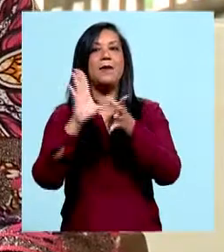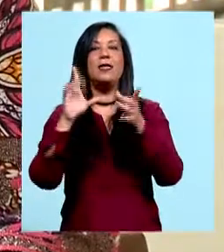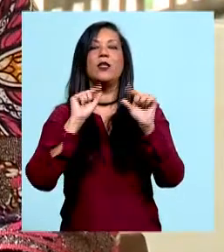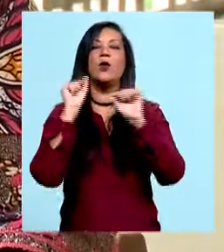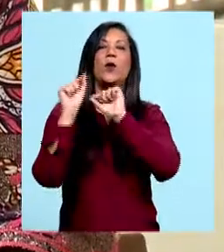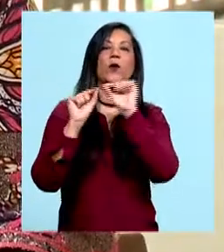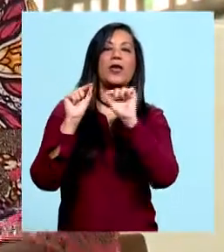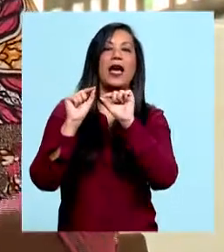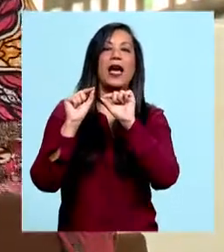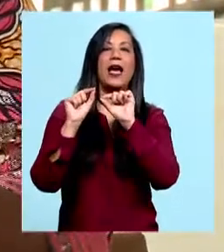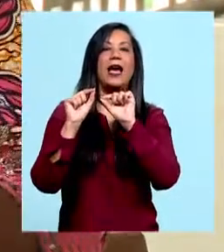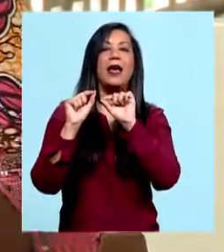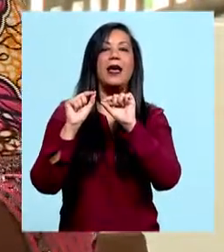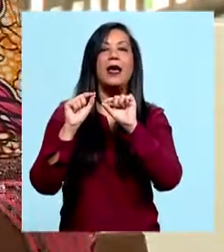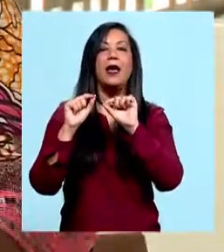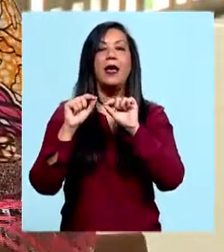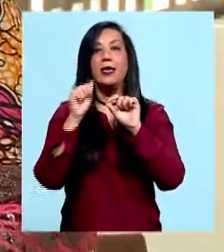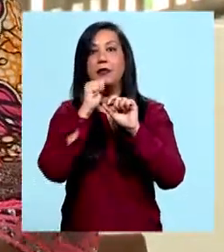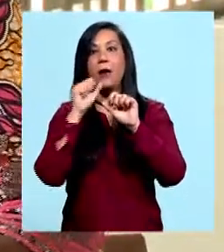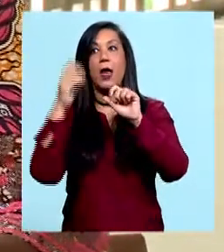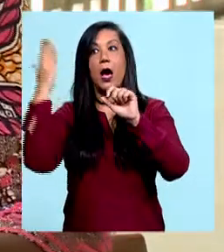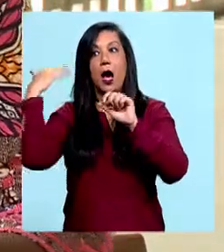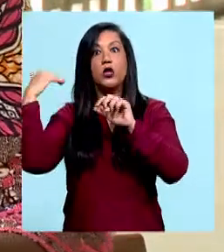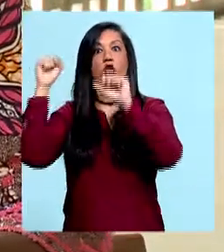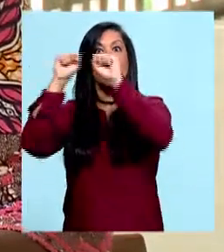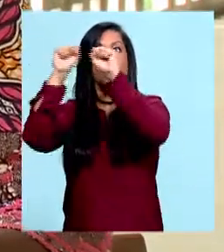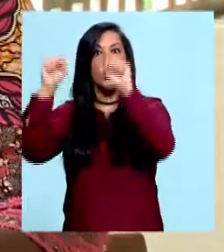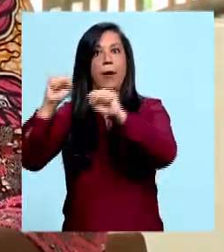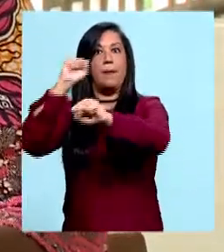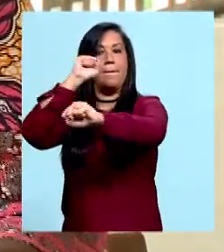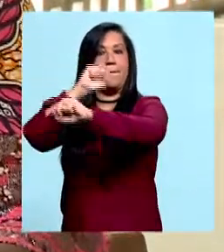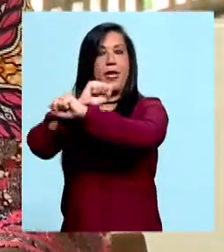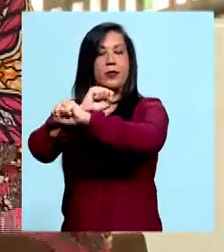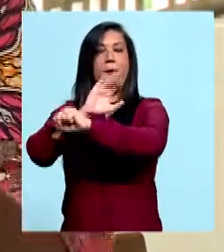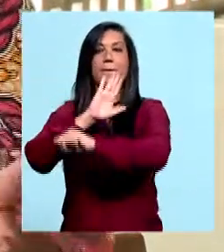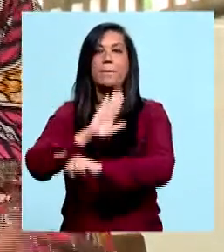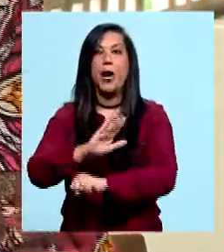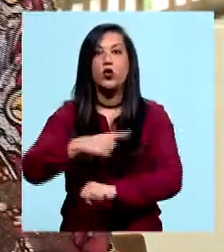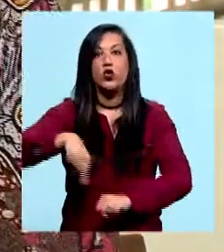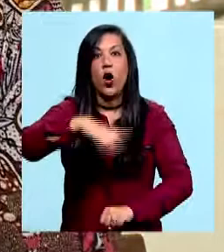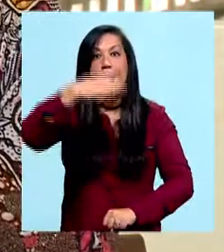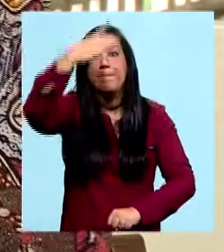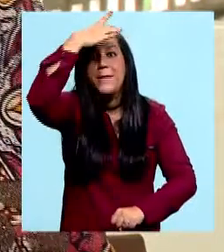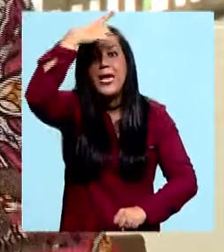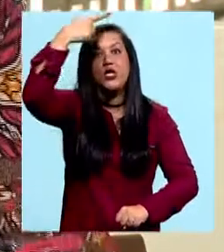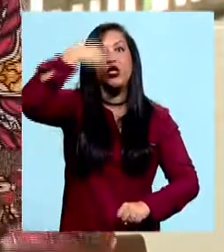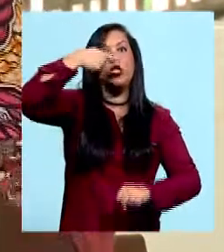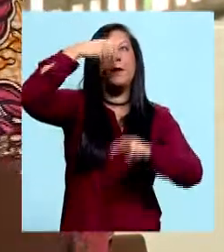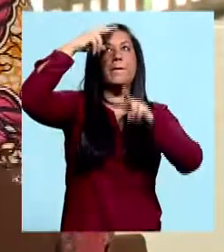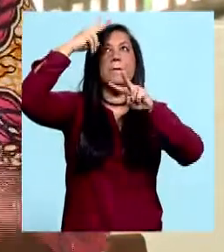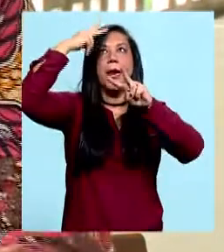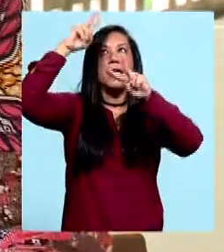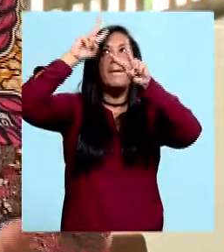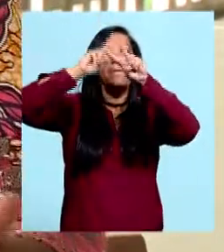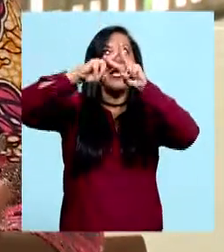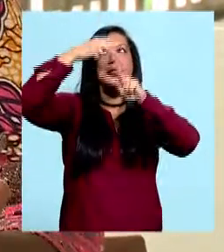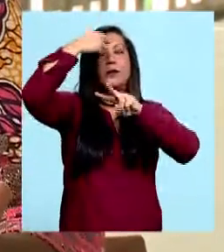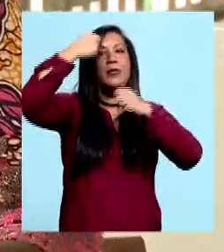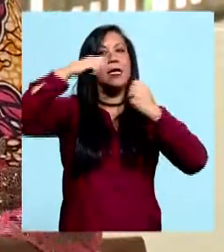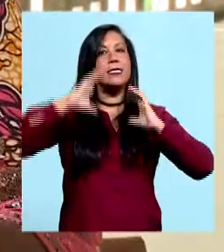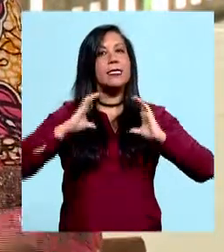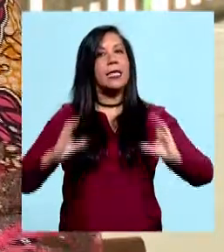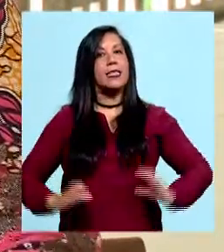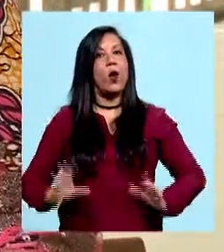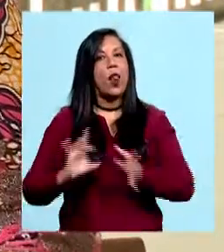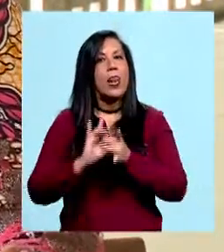isto. Uma coisa é o sistema que nos prende, mas outra coisa somos nós mesmos, cidadãos livres,